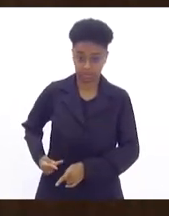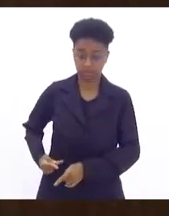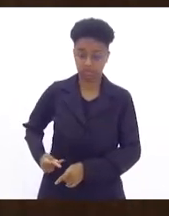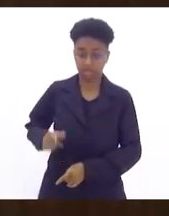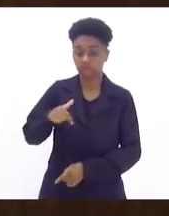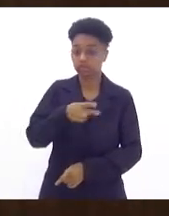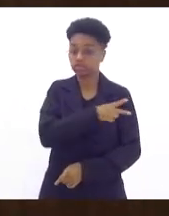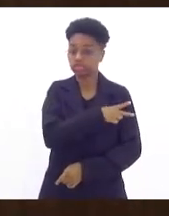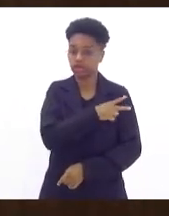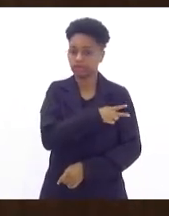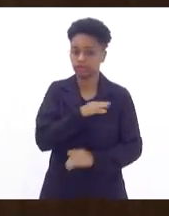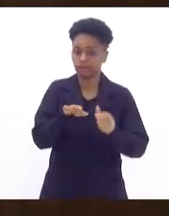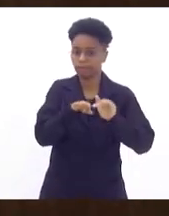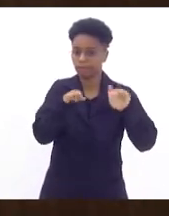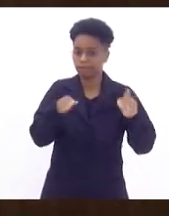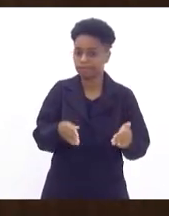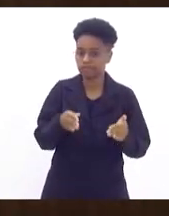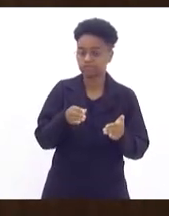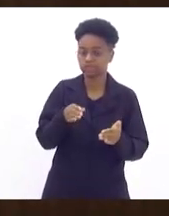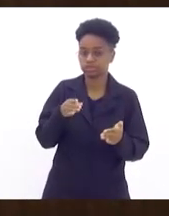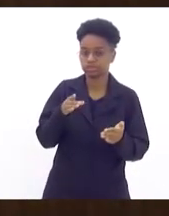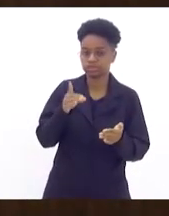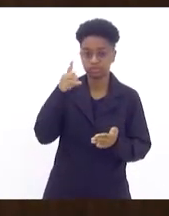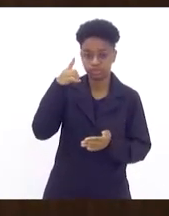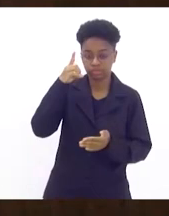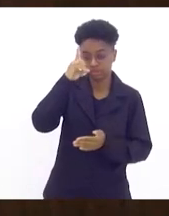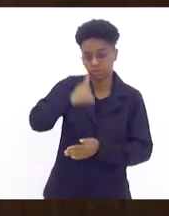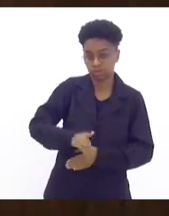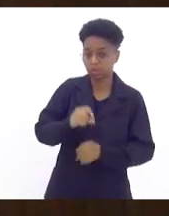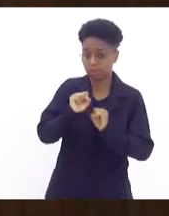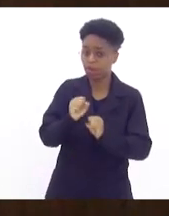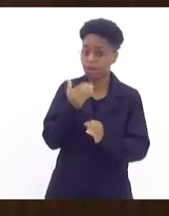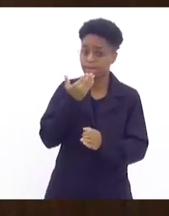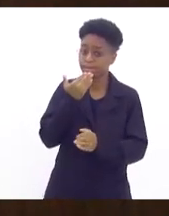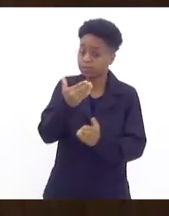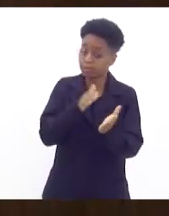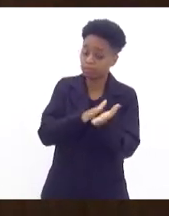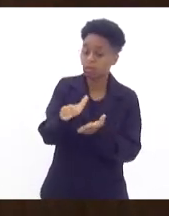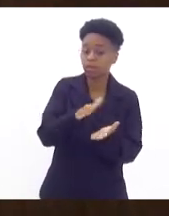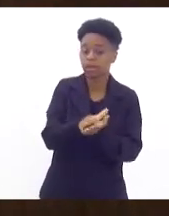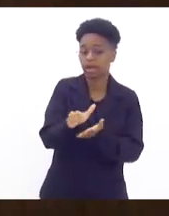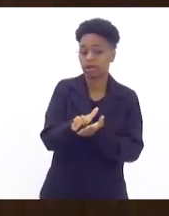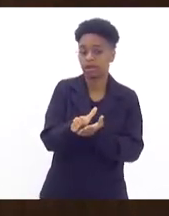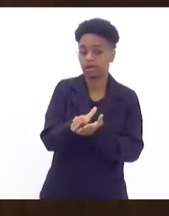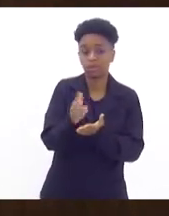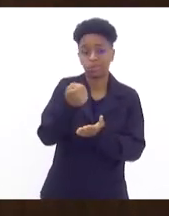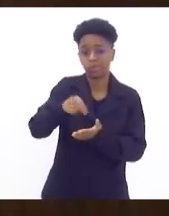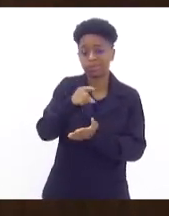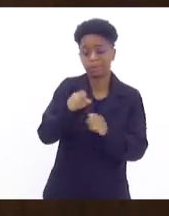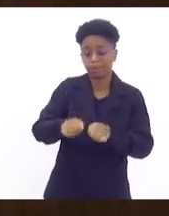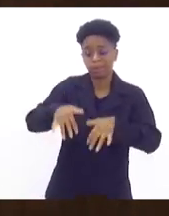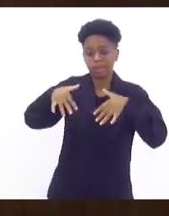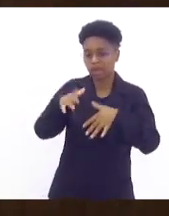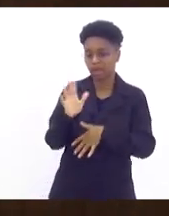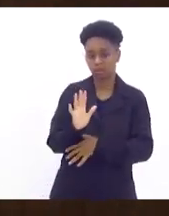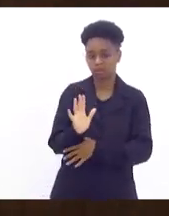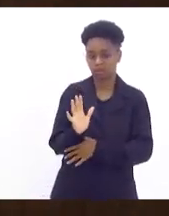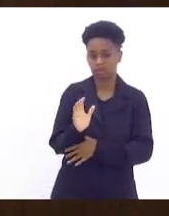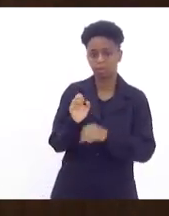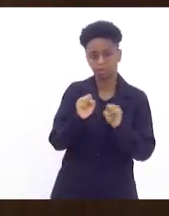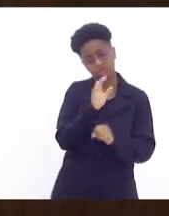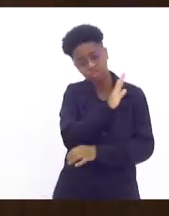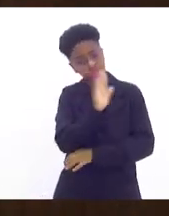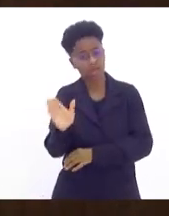mesa diretora pedindo que publica a indicação dele sem necessariamente passar no plenário vai lá